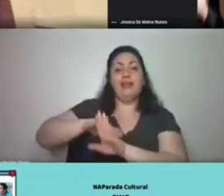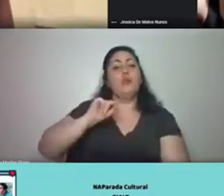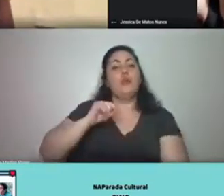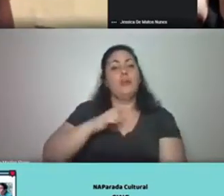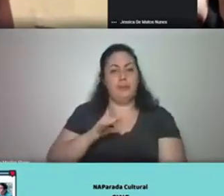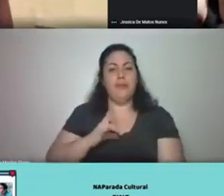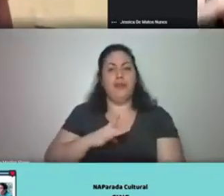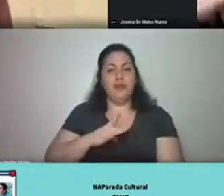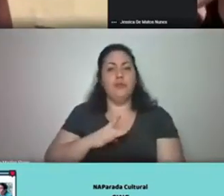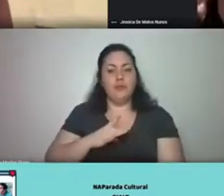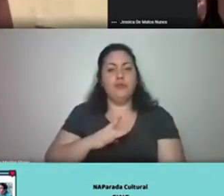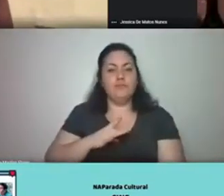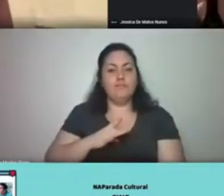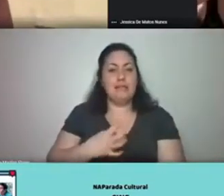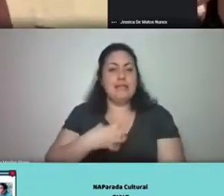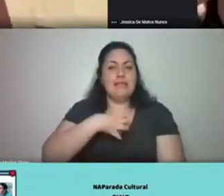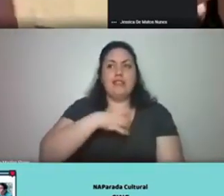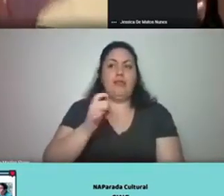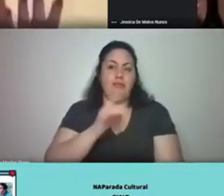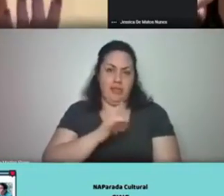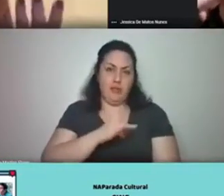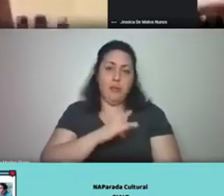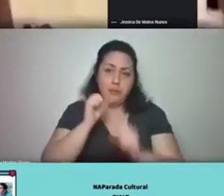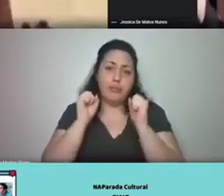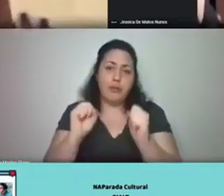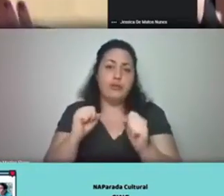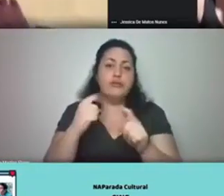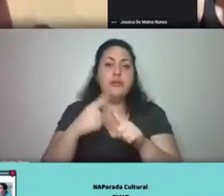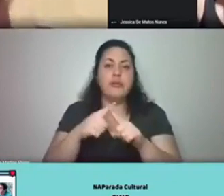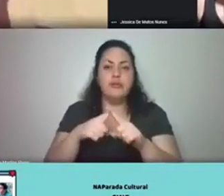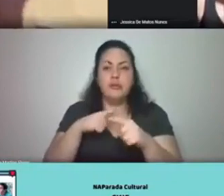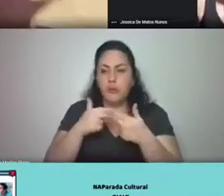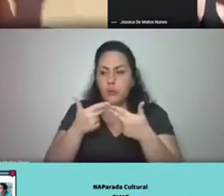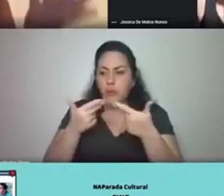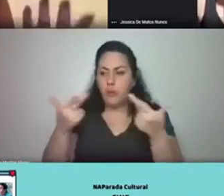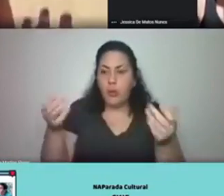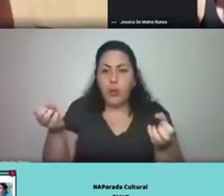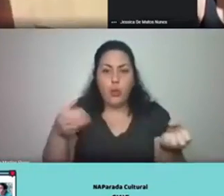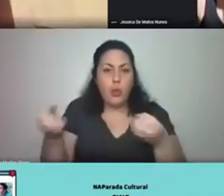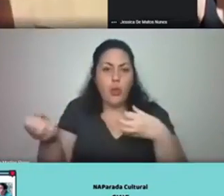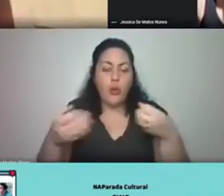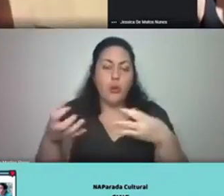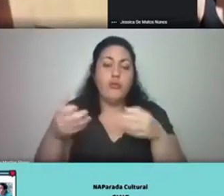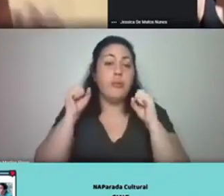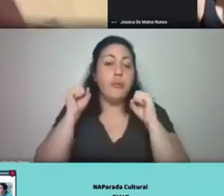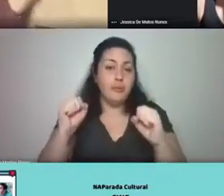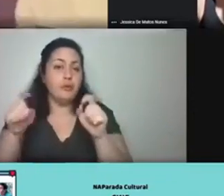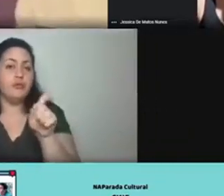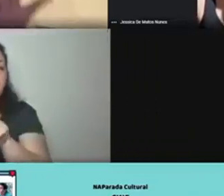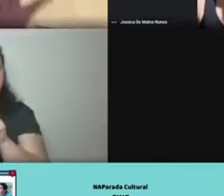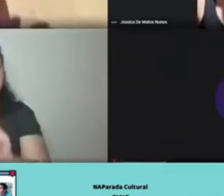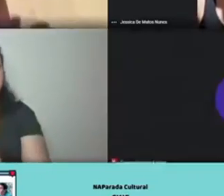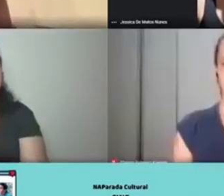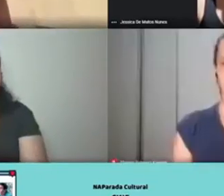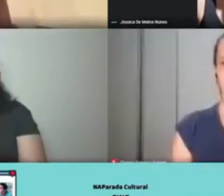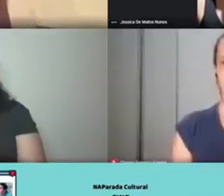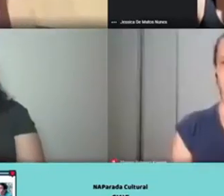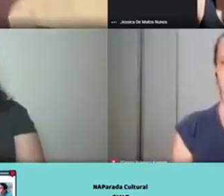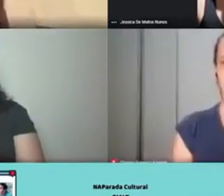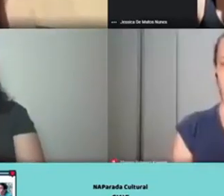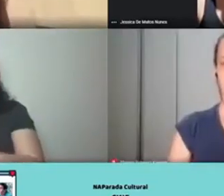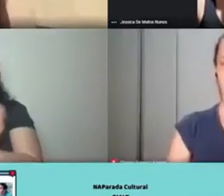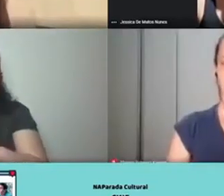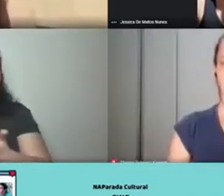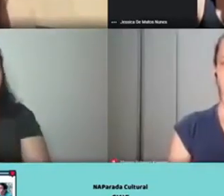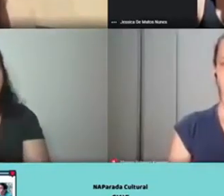sensação de medo, né? Porque tantas coisas novas podem também surgir pensamentos que nem sempre